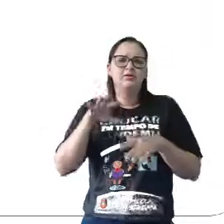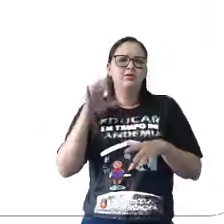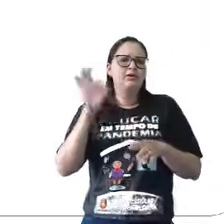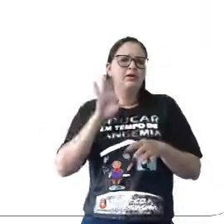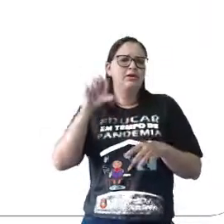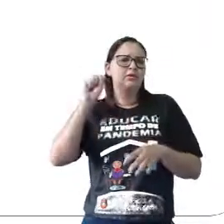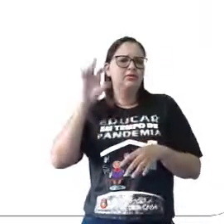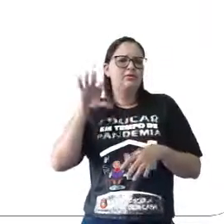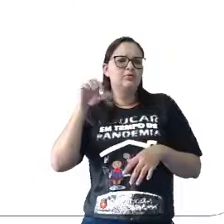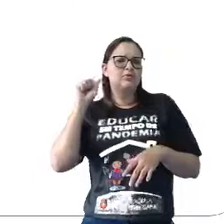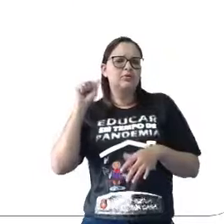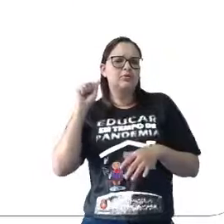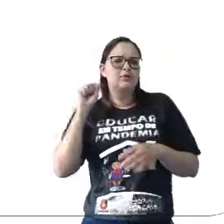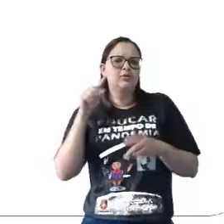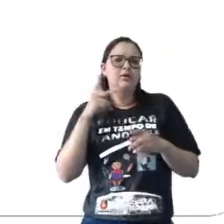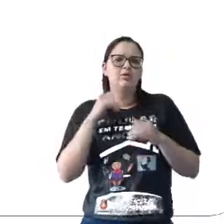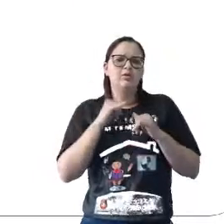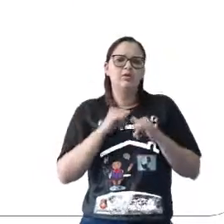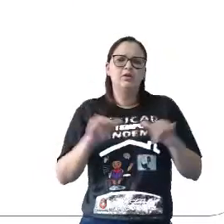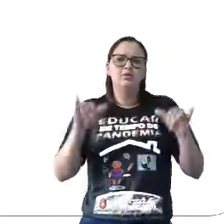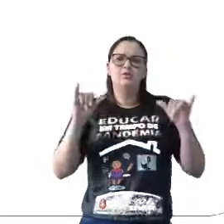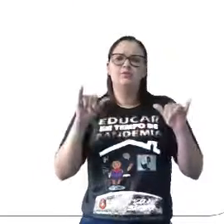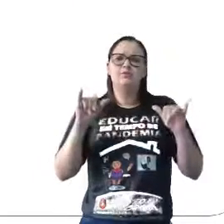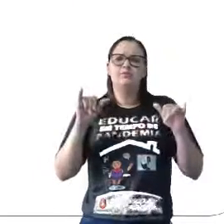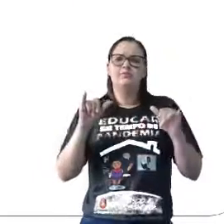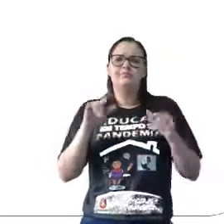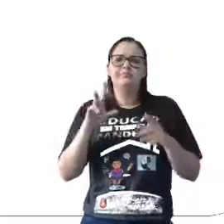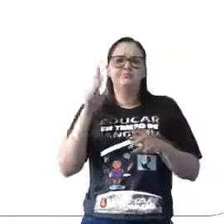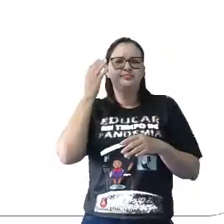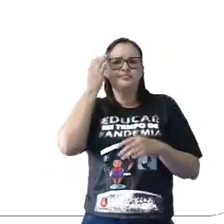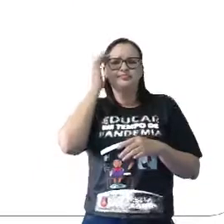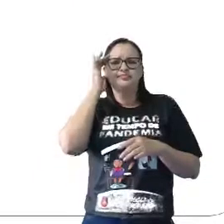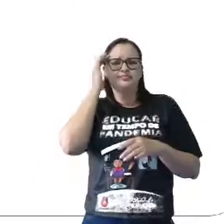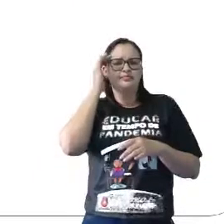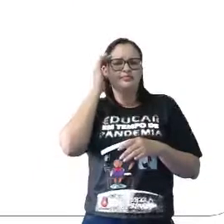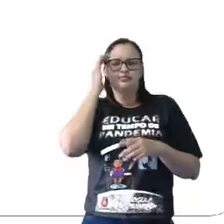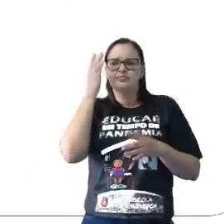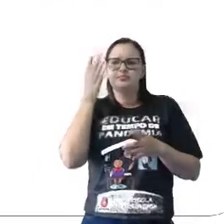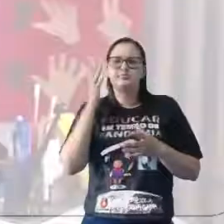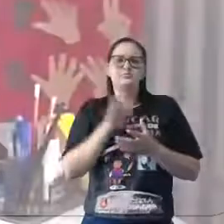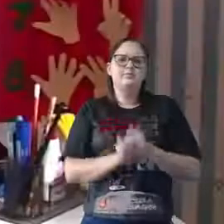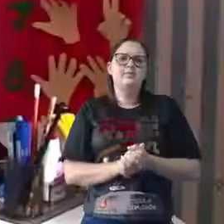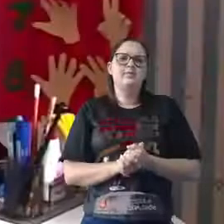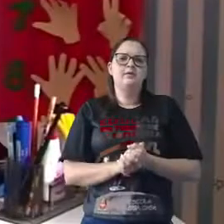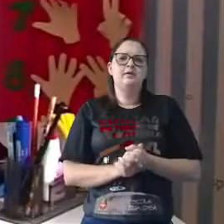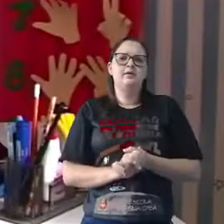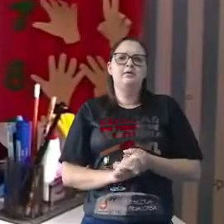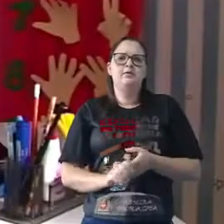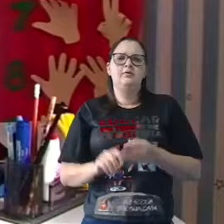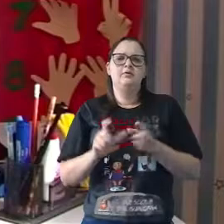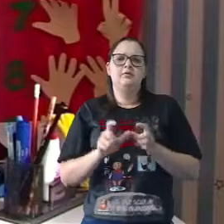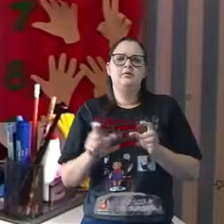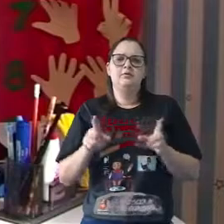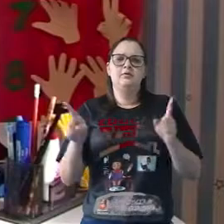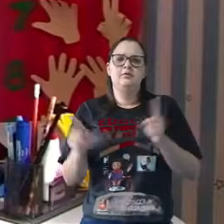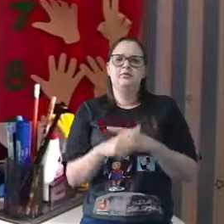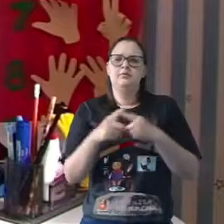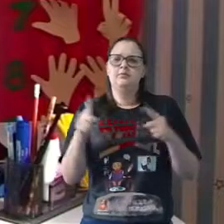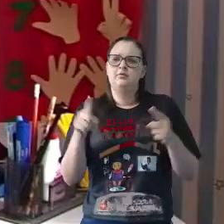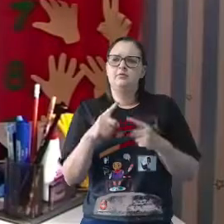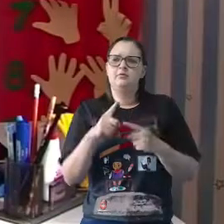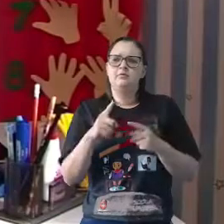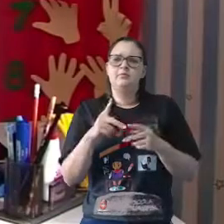adaptar. Não vou me adaptar. Essa música, nos trechos que traz aí nas estrofes, ela retrata